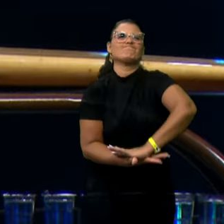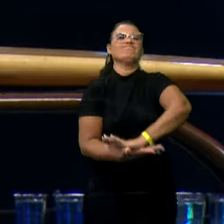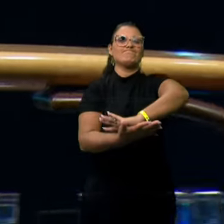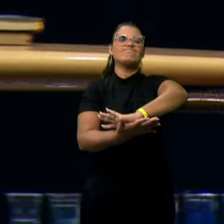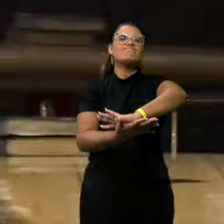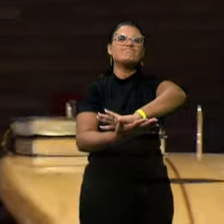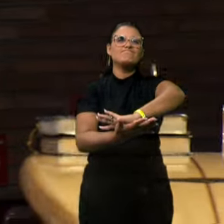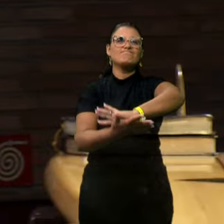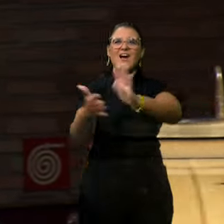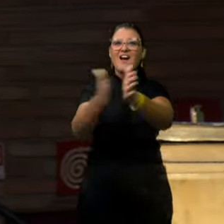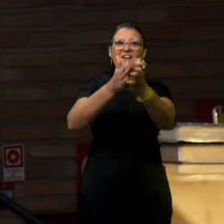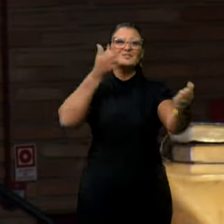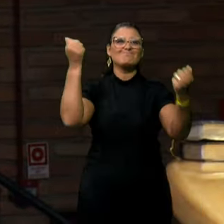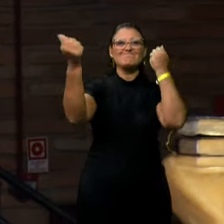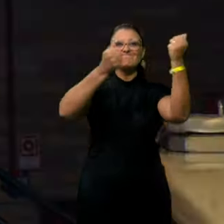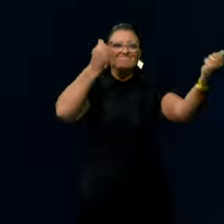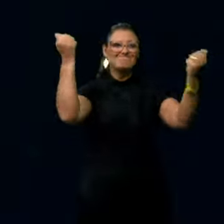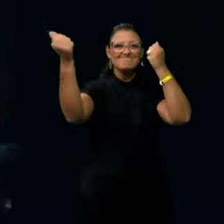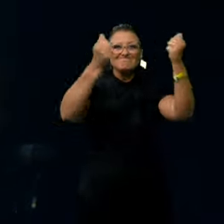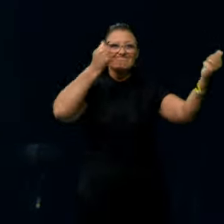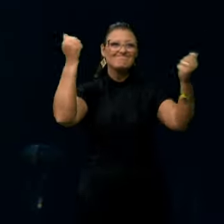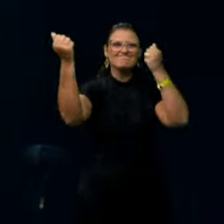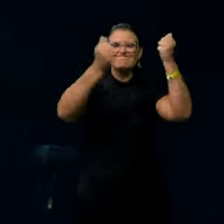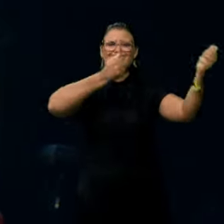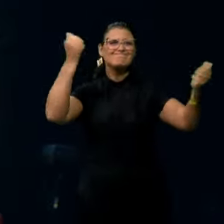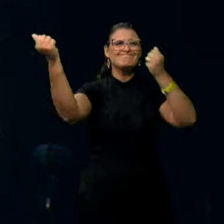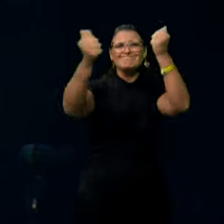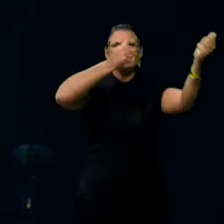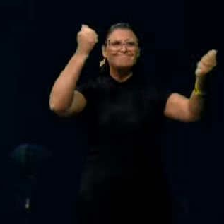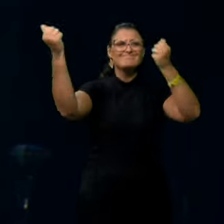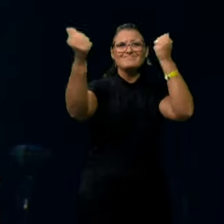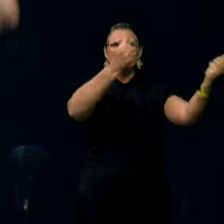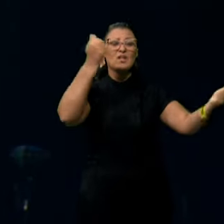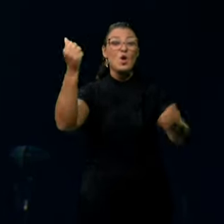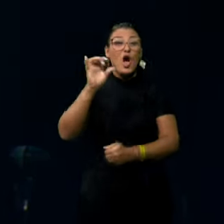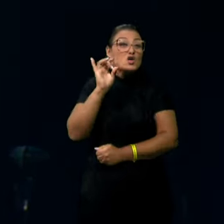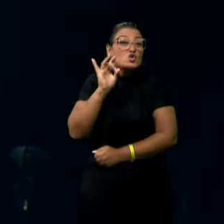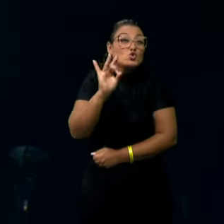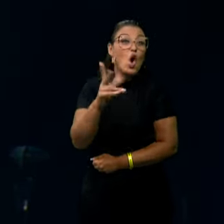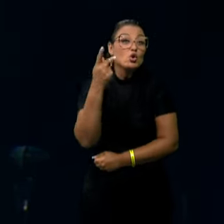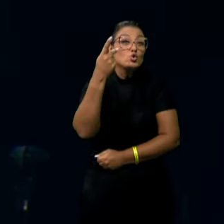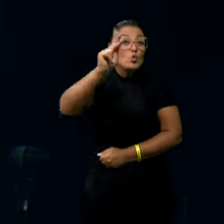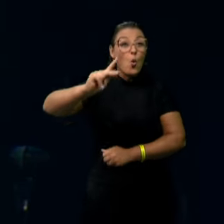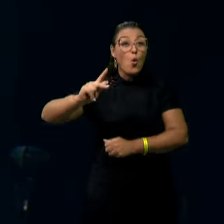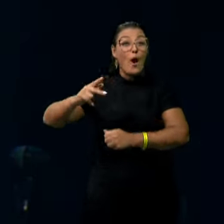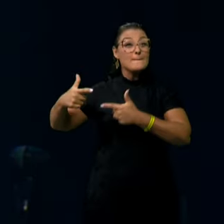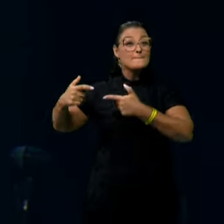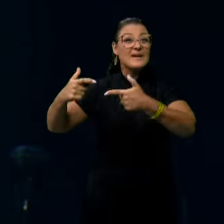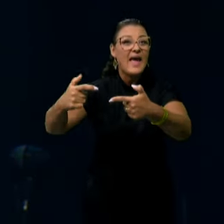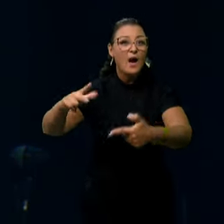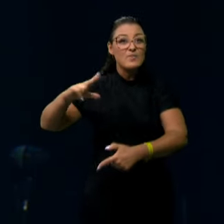dos seus pés Aleluia não é sua batalha é a batalha